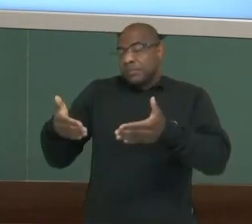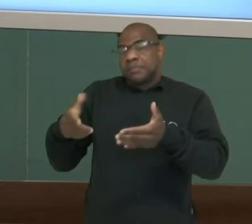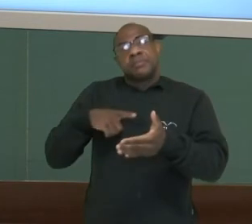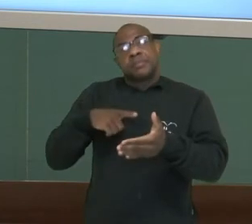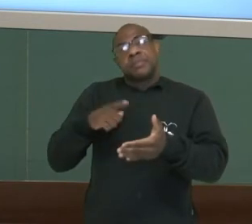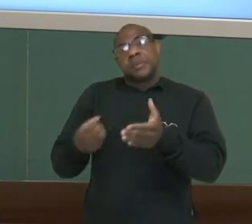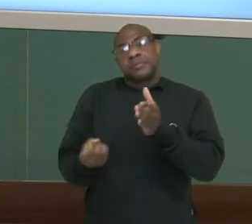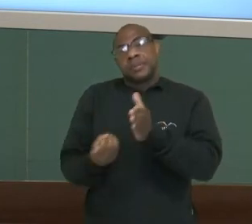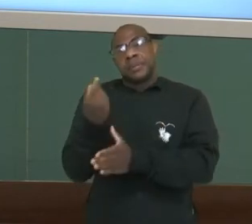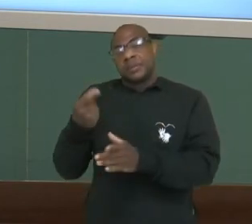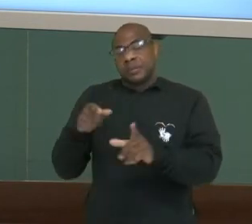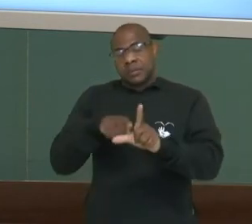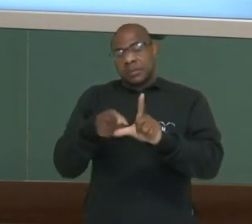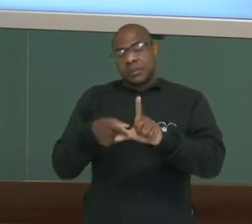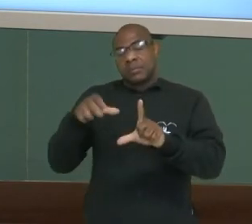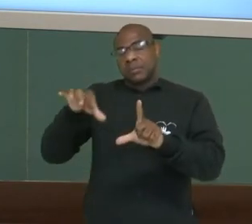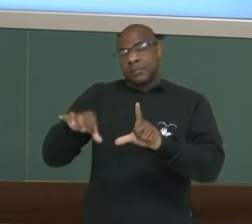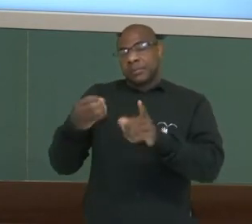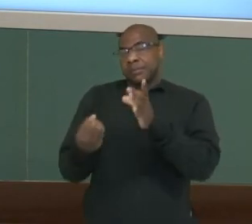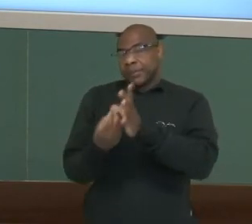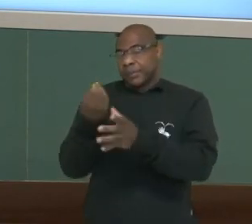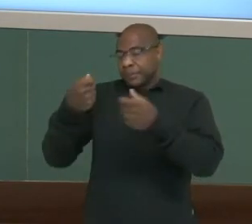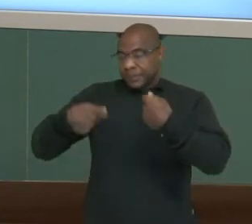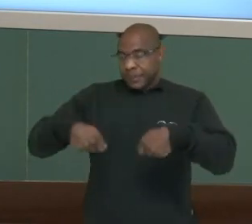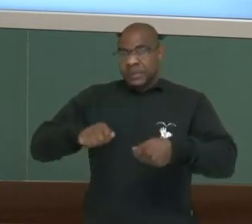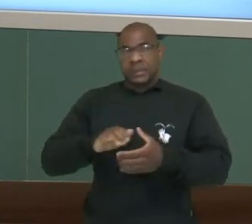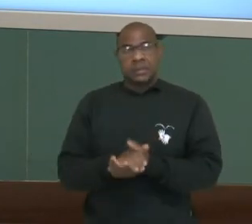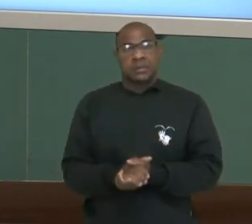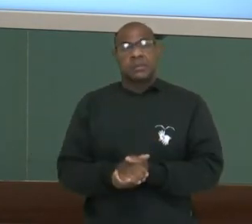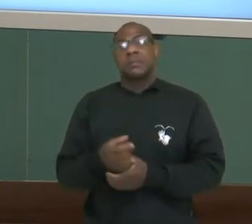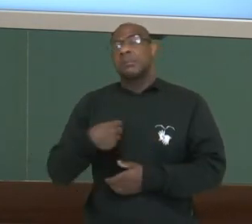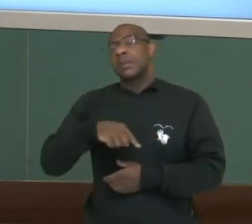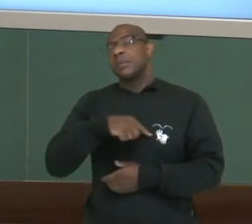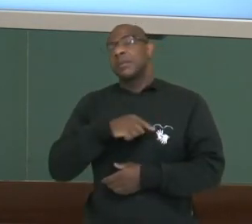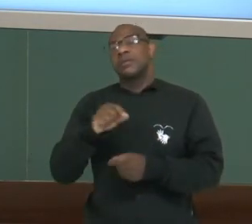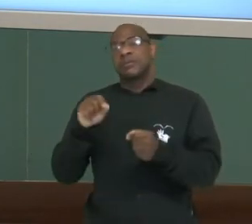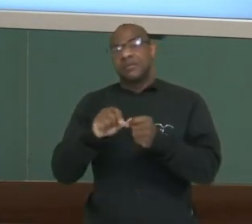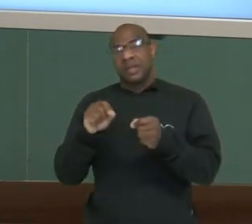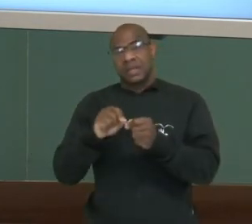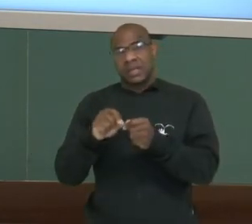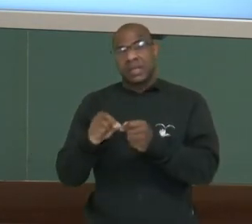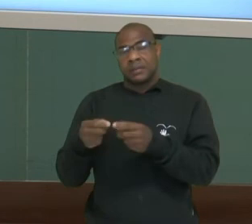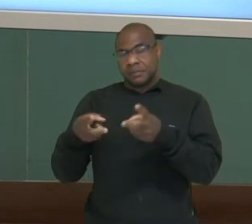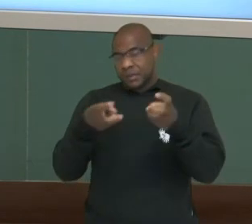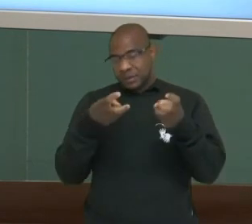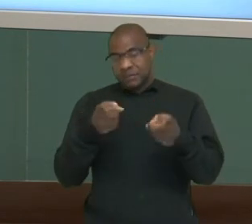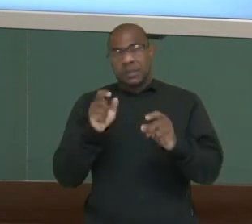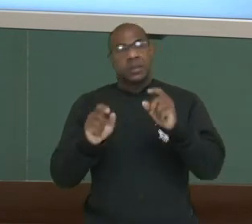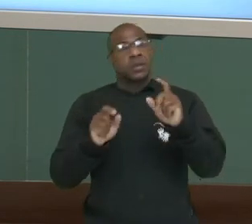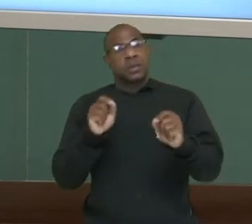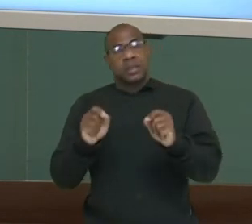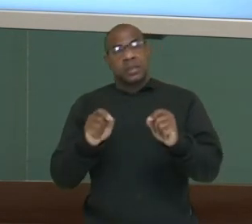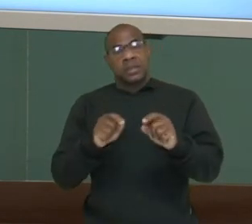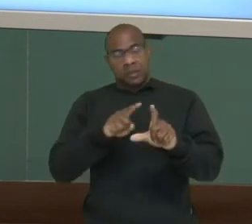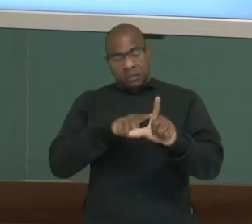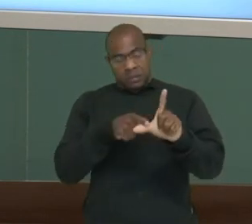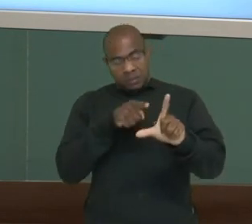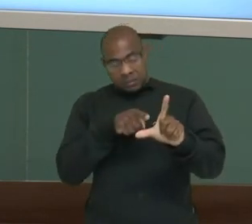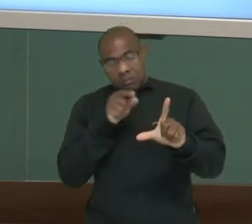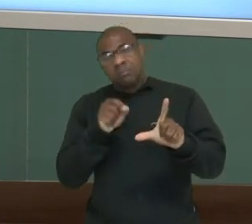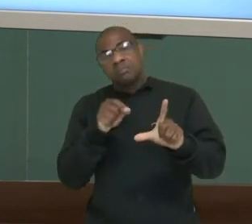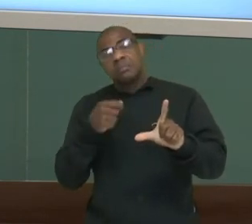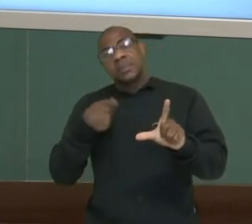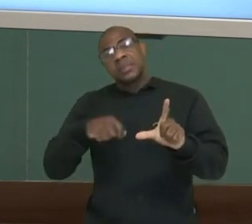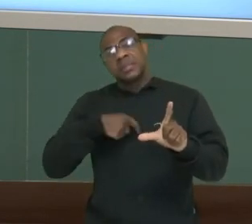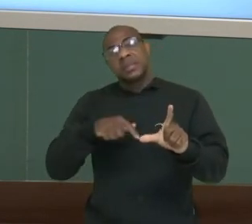para formar 90 graus entre os dois. Para a gente fazer e determinar esse coeficiente angular, nós vamos ter que